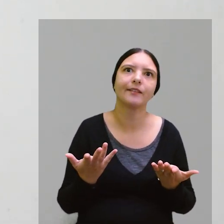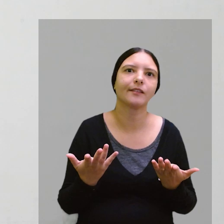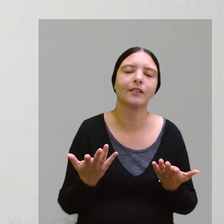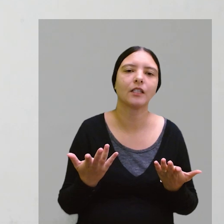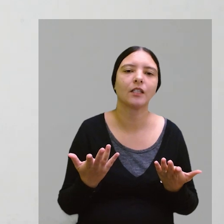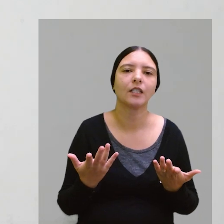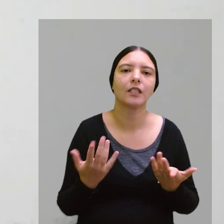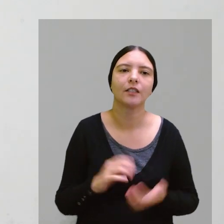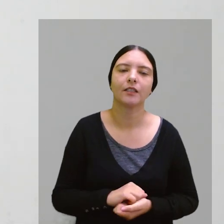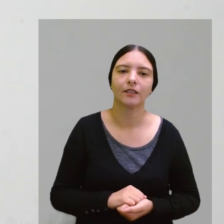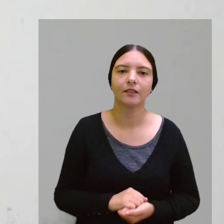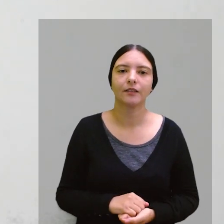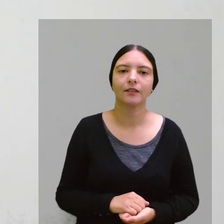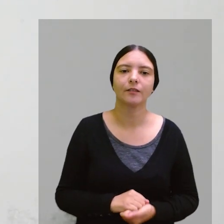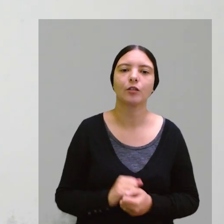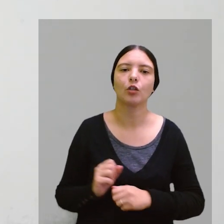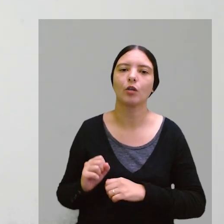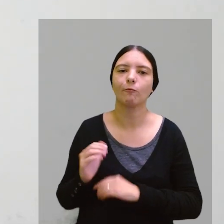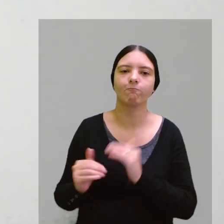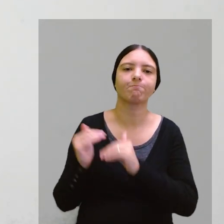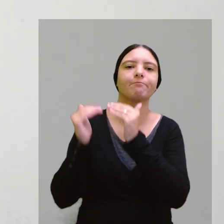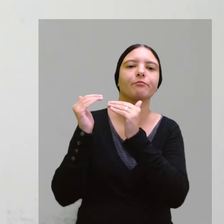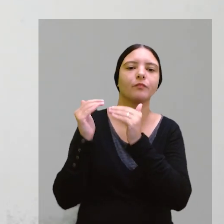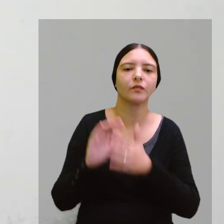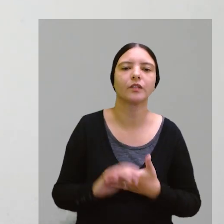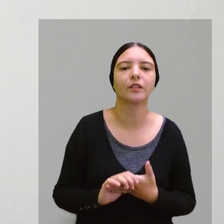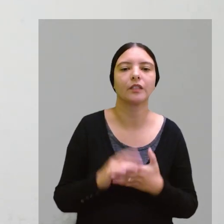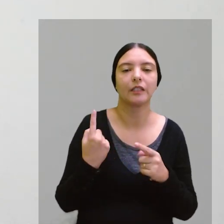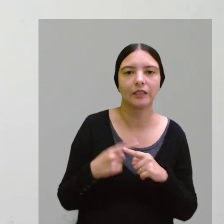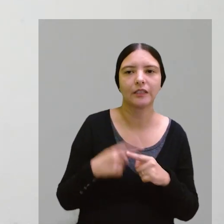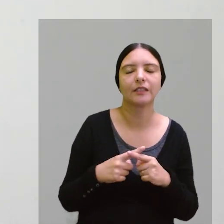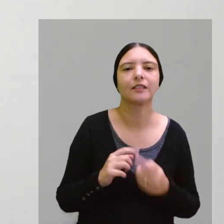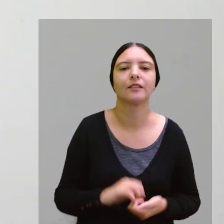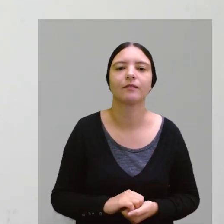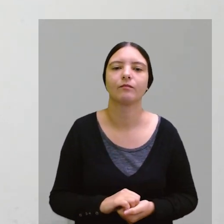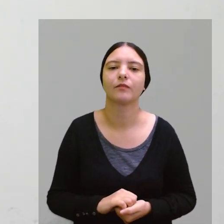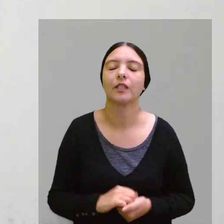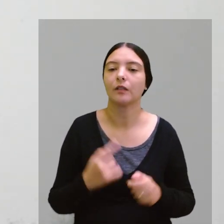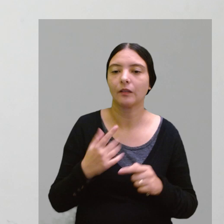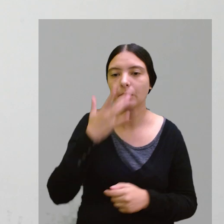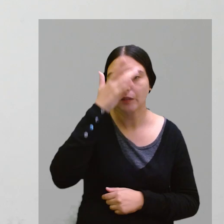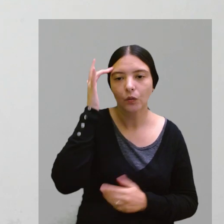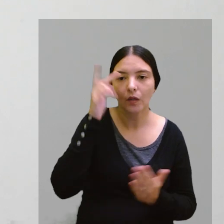simplesmente uma questão evolutiva. É que as pessoas que leem mais, elas têm uma